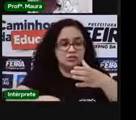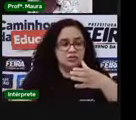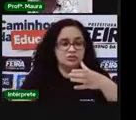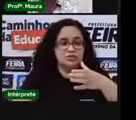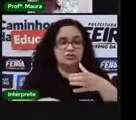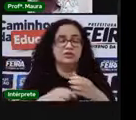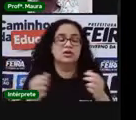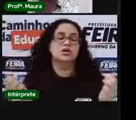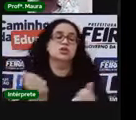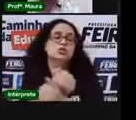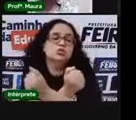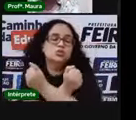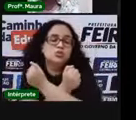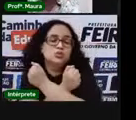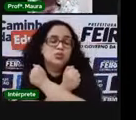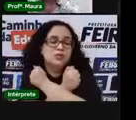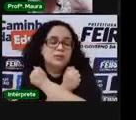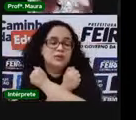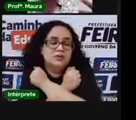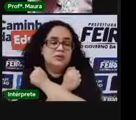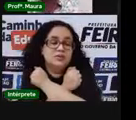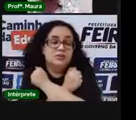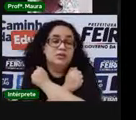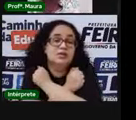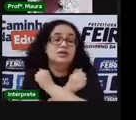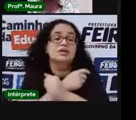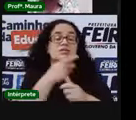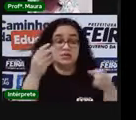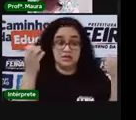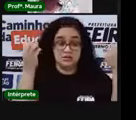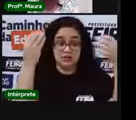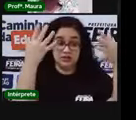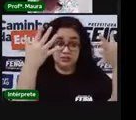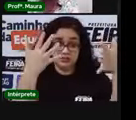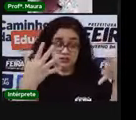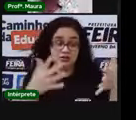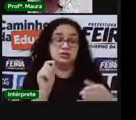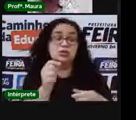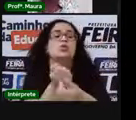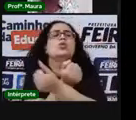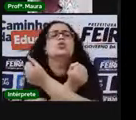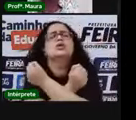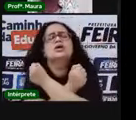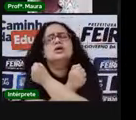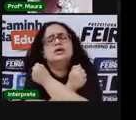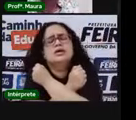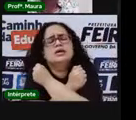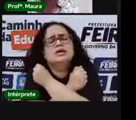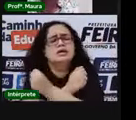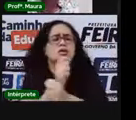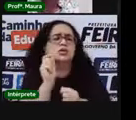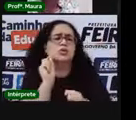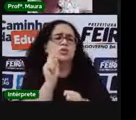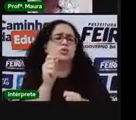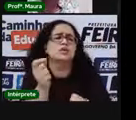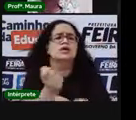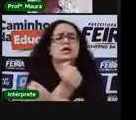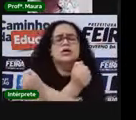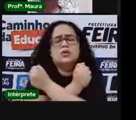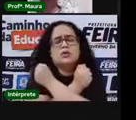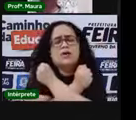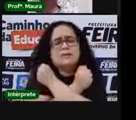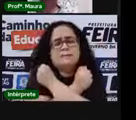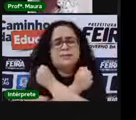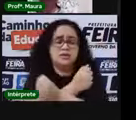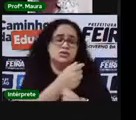Do abraço. Então, a gente vai falar do abraço agora. O que é o abraço? Não é? O que é que o abraço proporciona? O